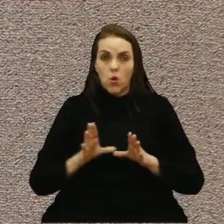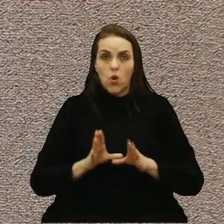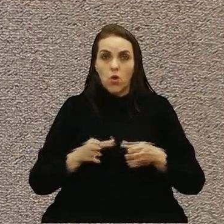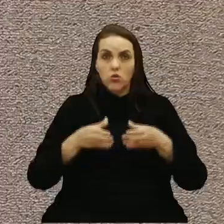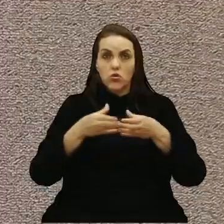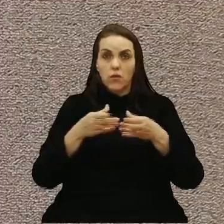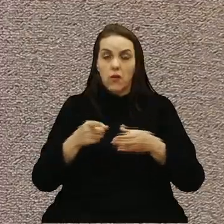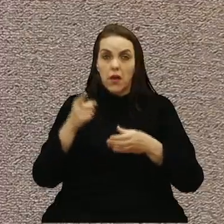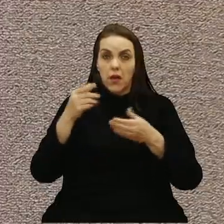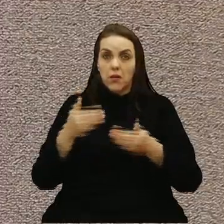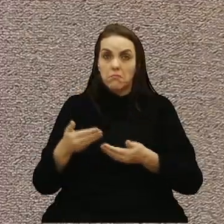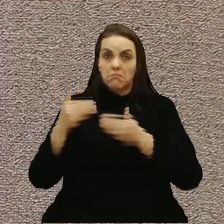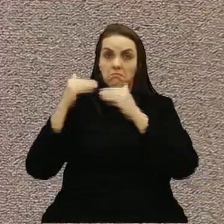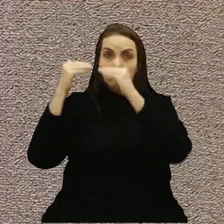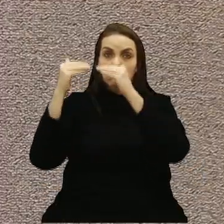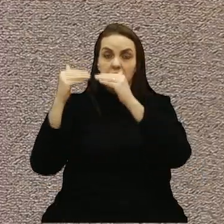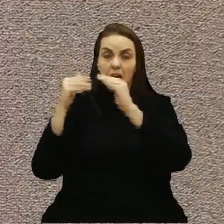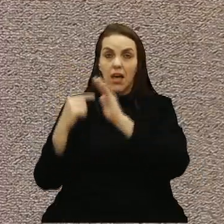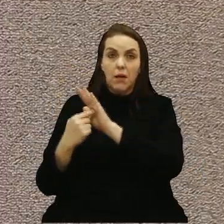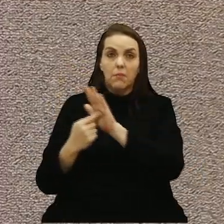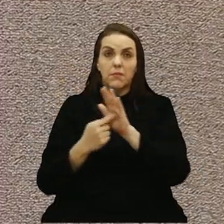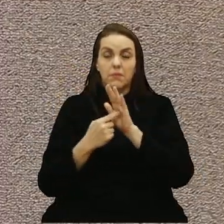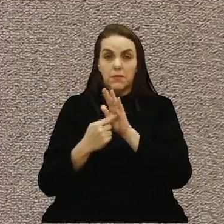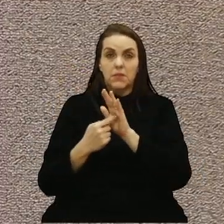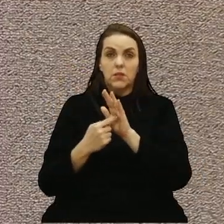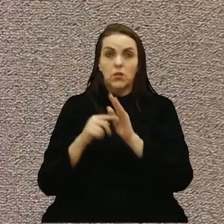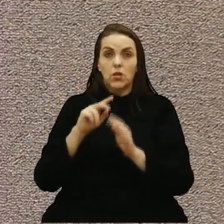a apresentador do History.